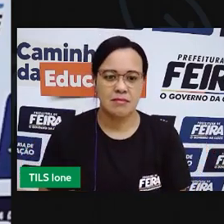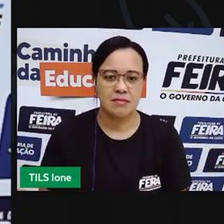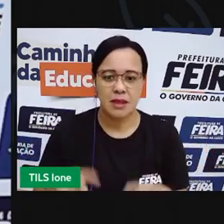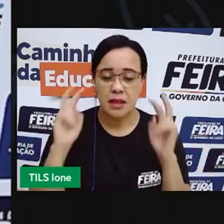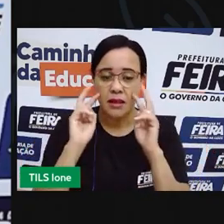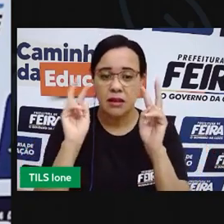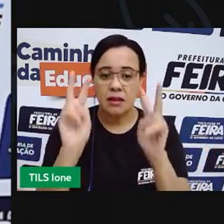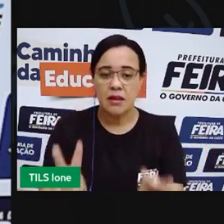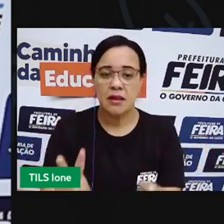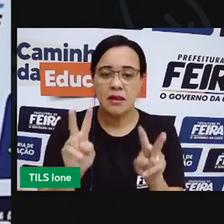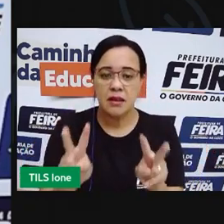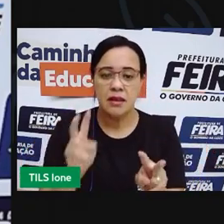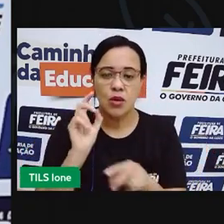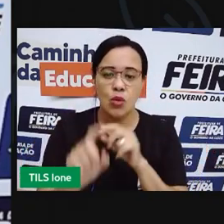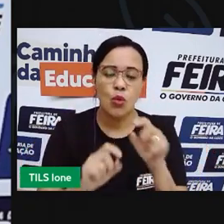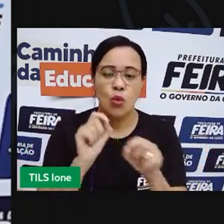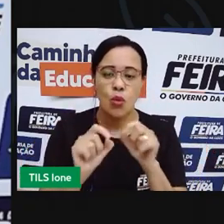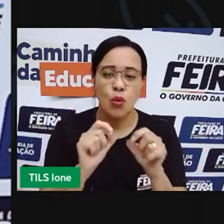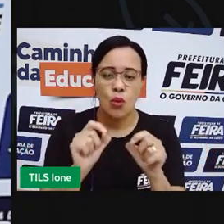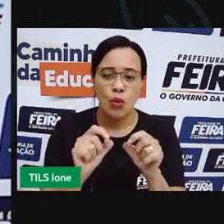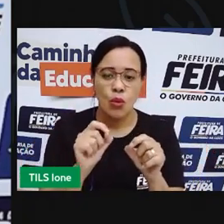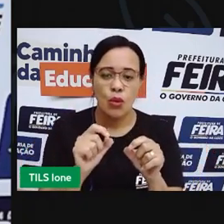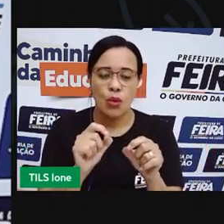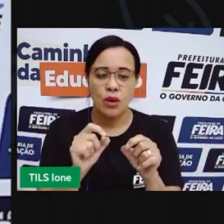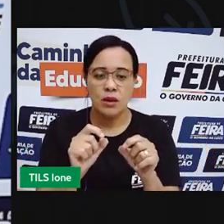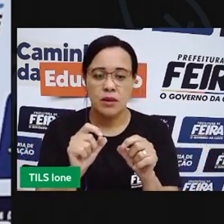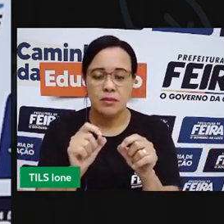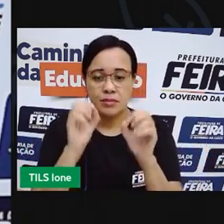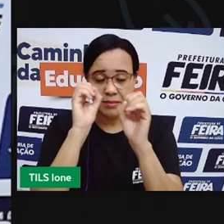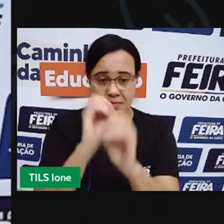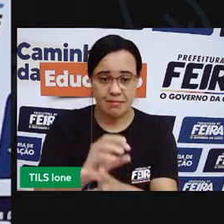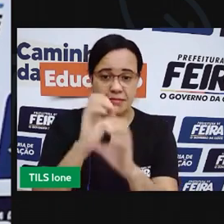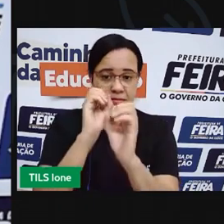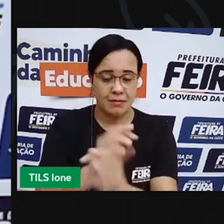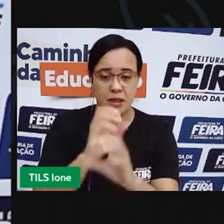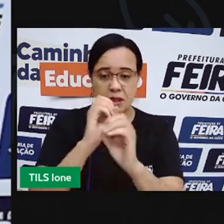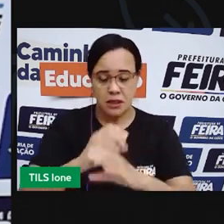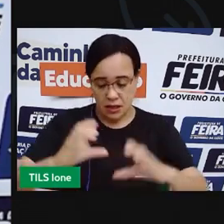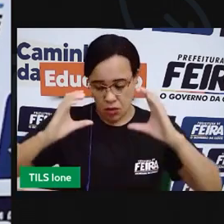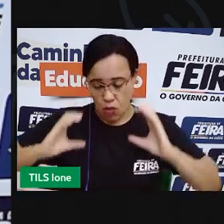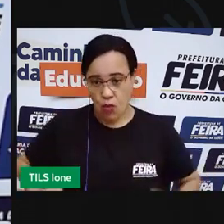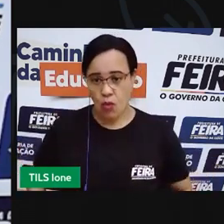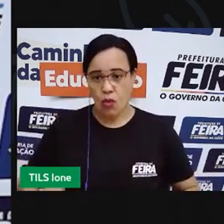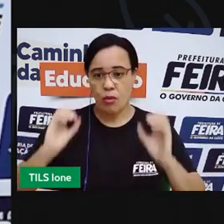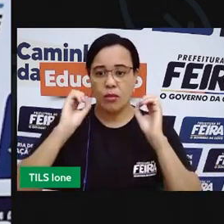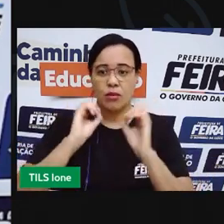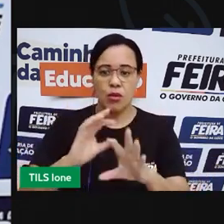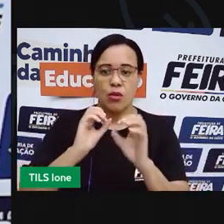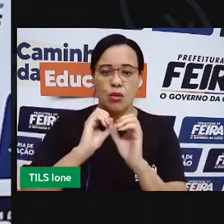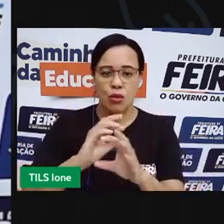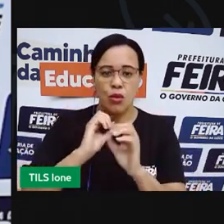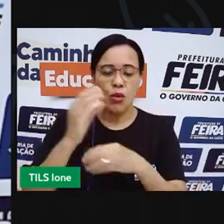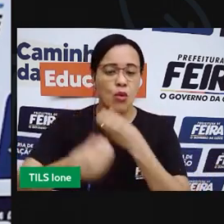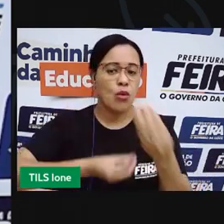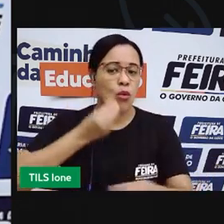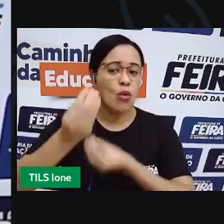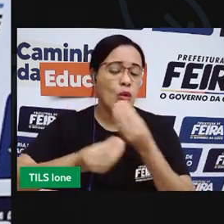observar ali que cena, que comportamento adequado e qual